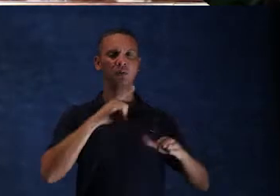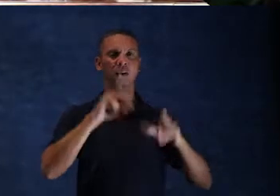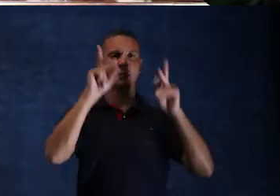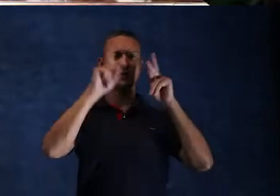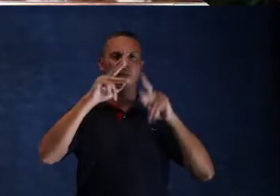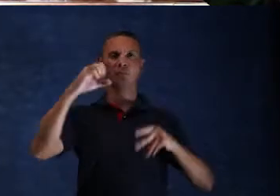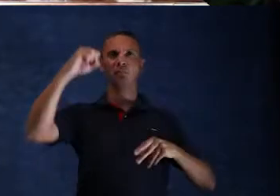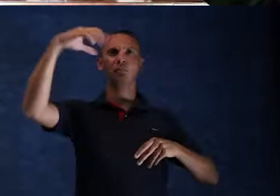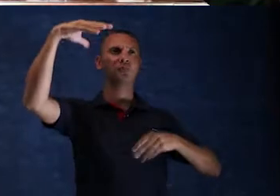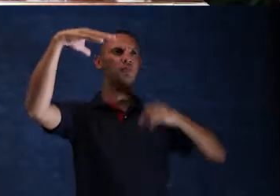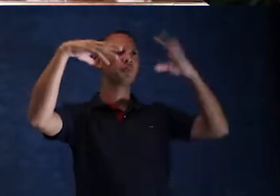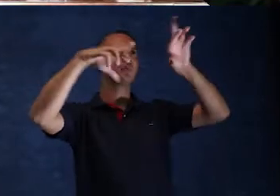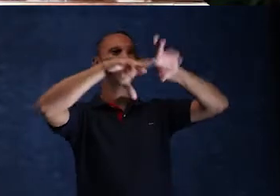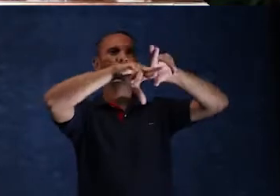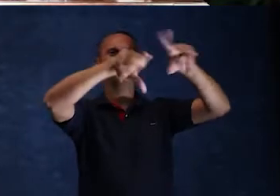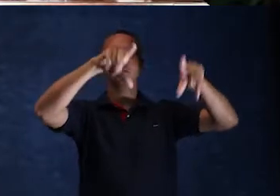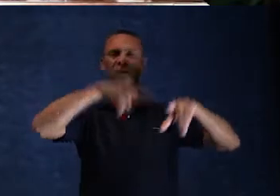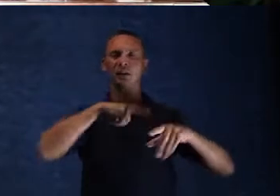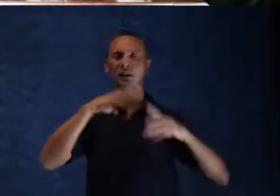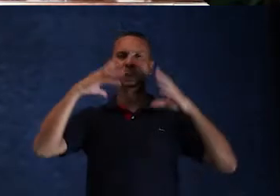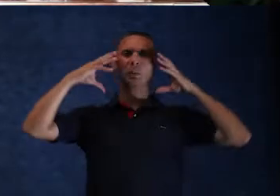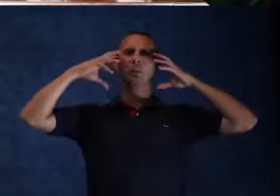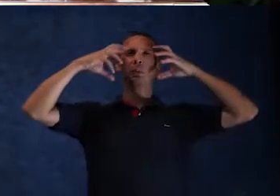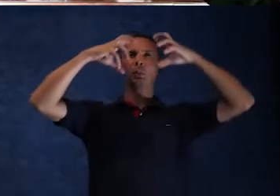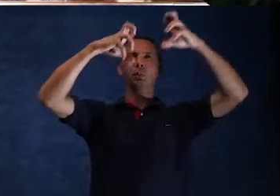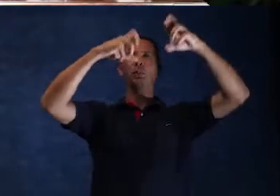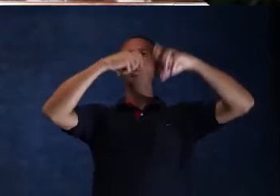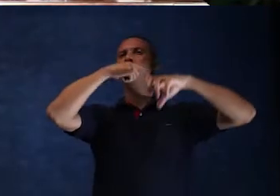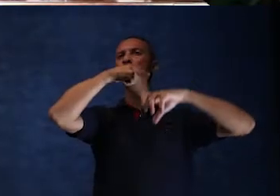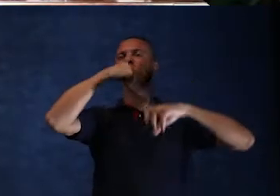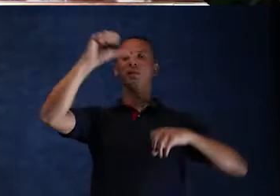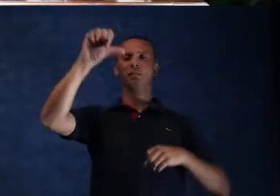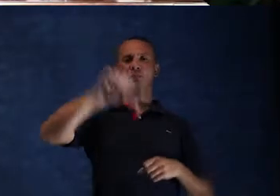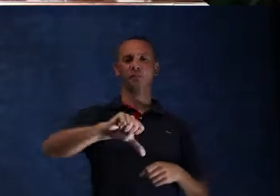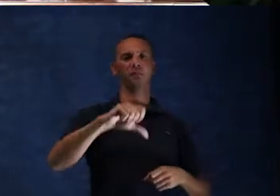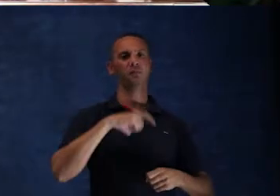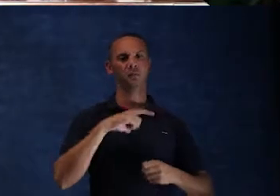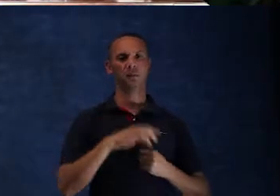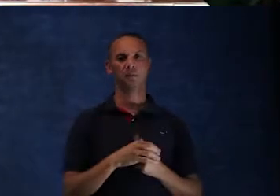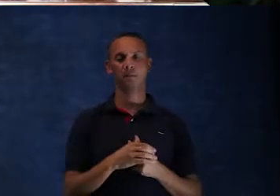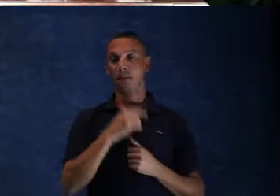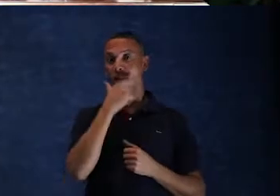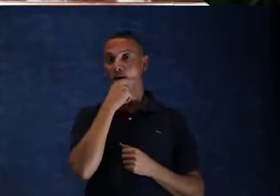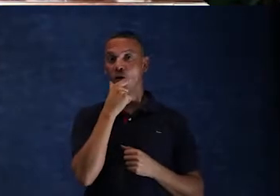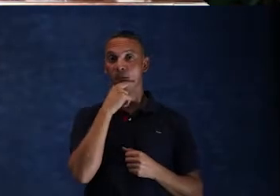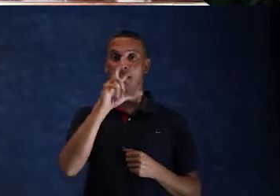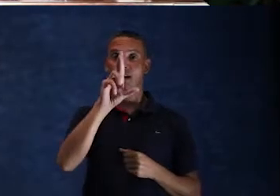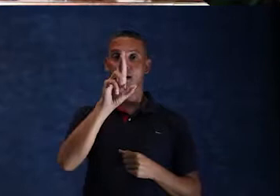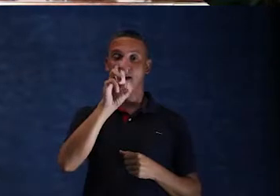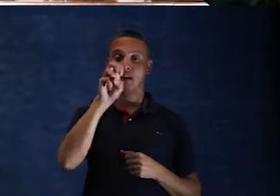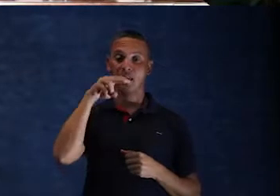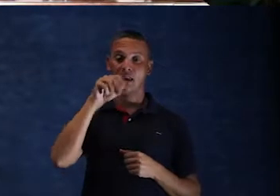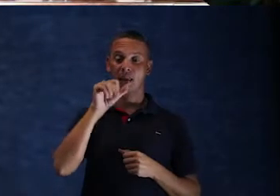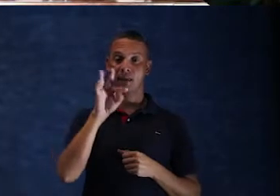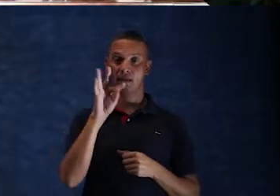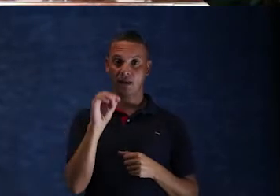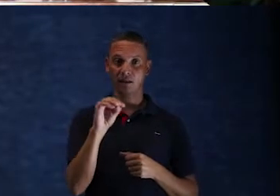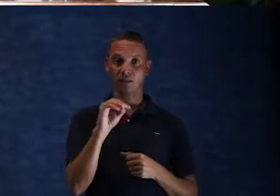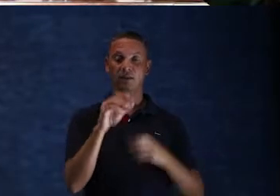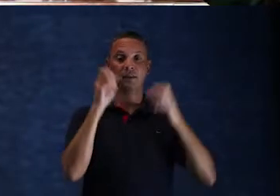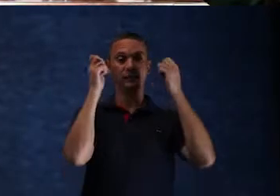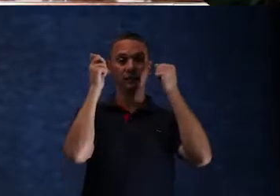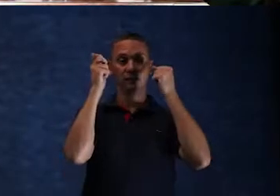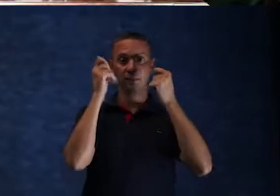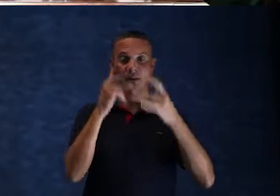sujeita a iluminações profanas e sombrias do humano que nela habita. Para o Renato Cordeiro Gomes, livros, homens e cidades